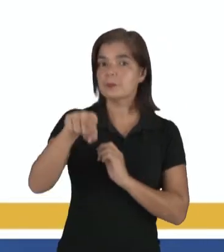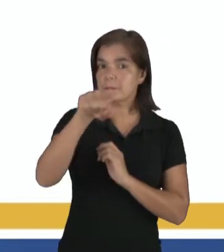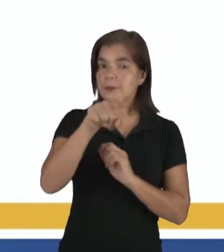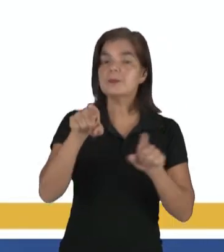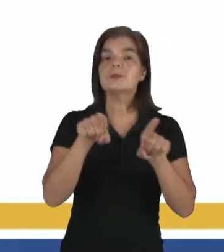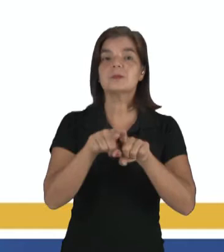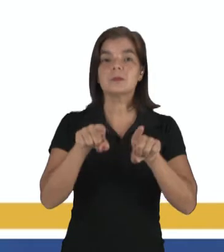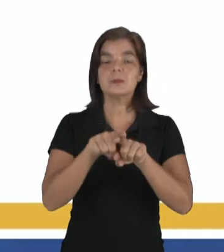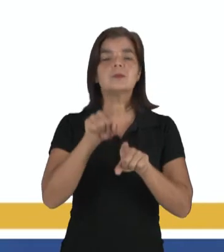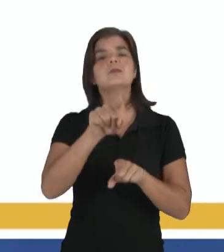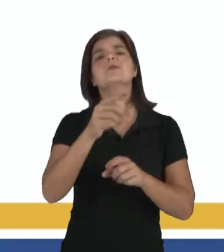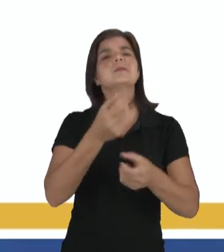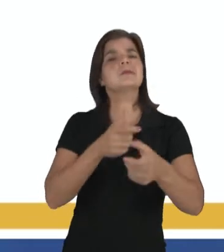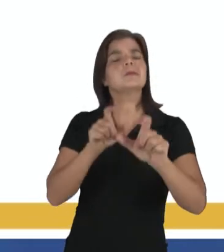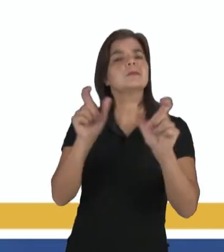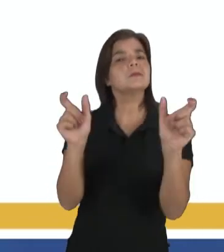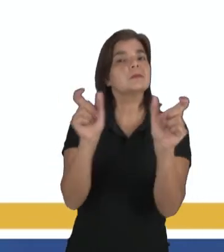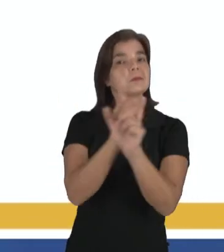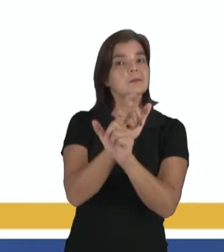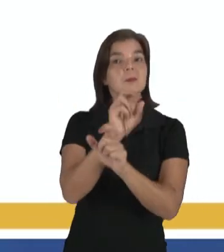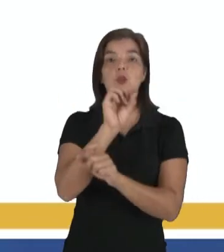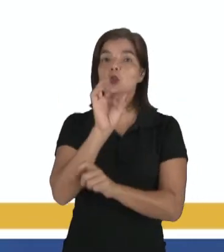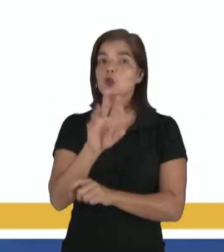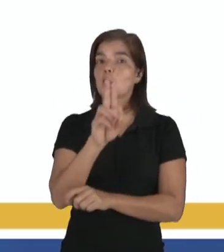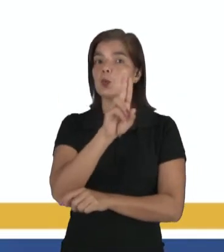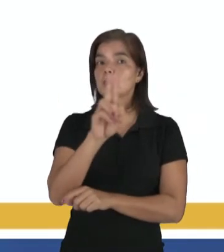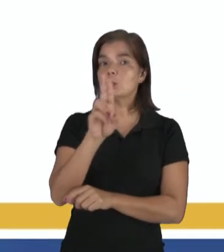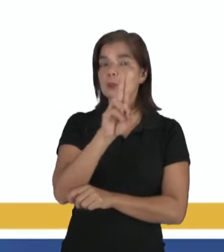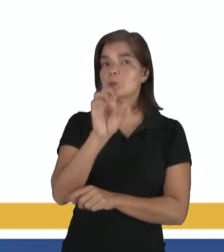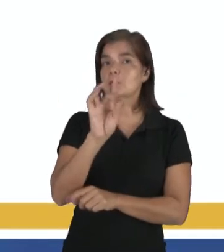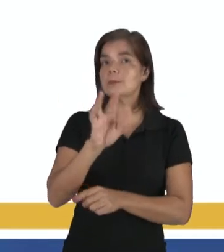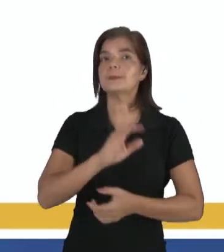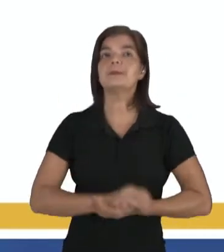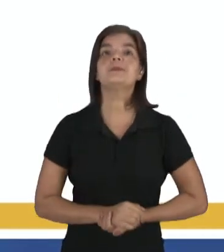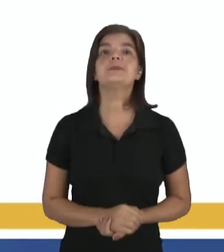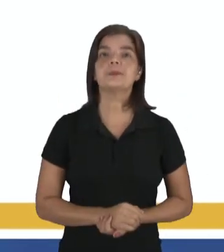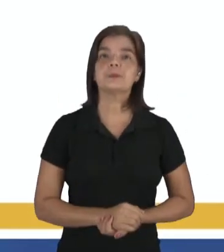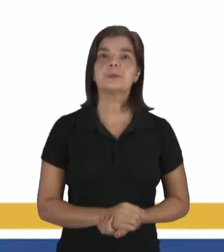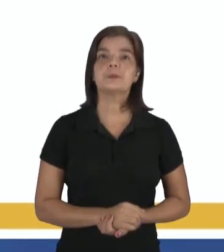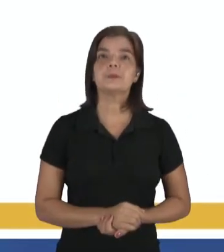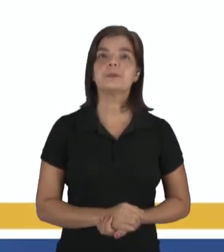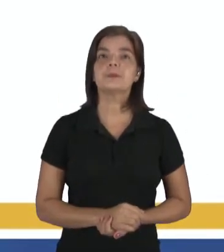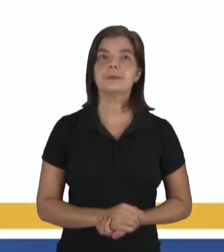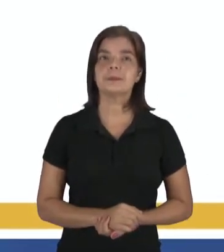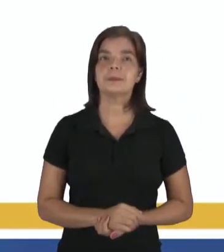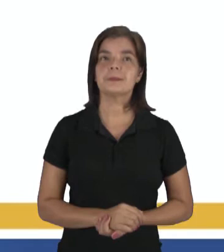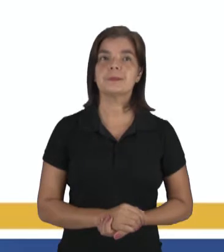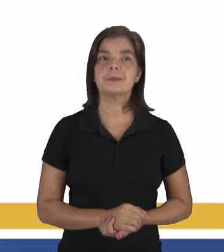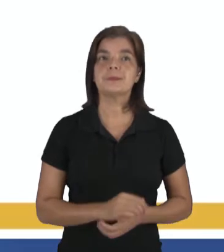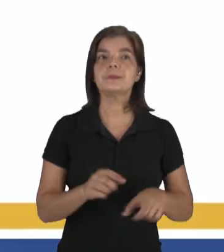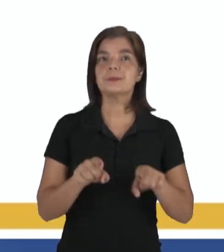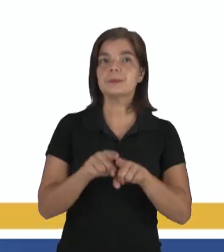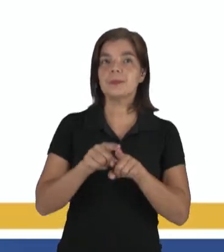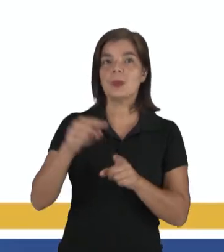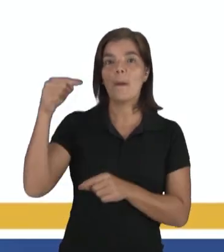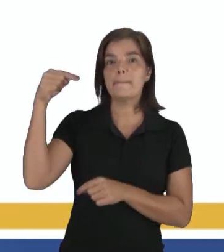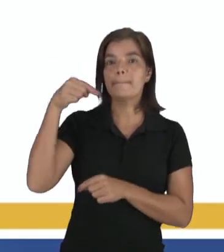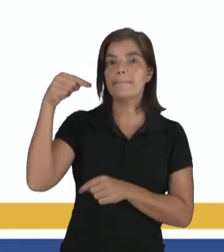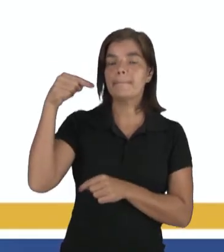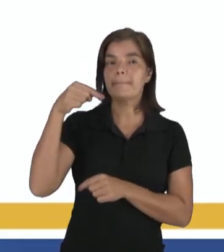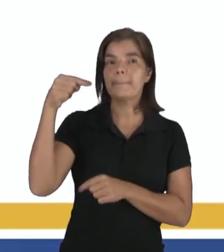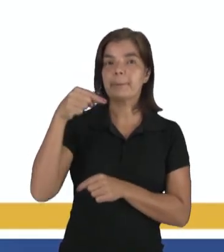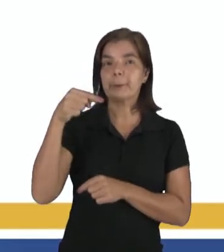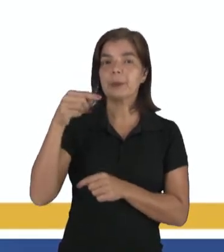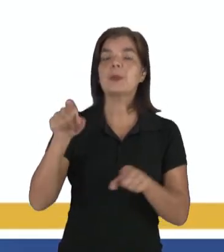você está pessoal o quê que vocês vão trocar aí apenas o nome certo mais uma pergunta Rose 10 e agora